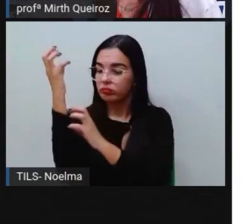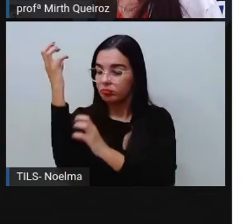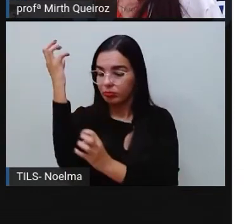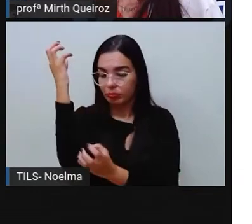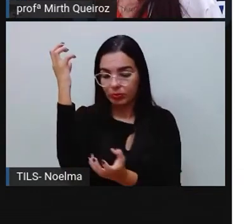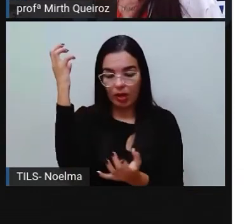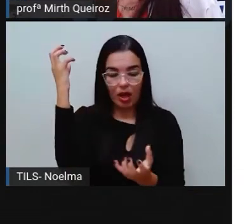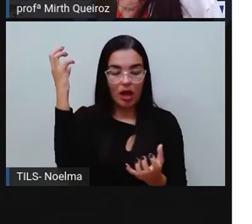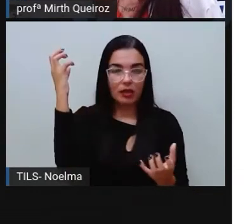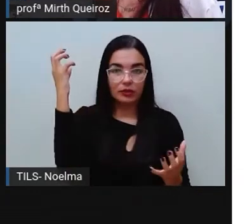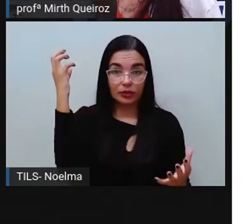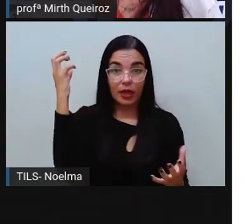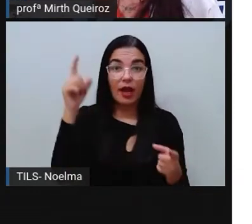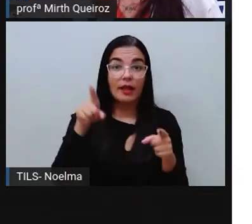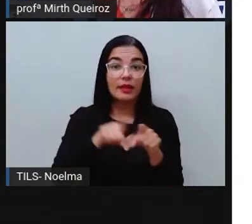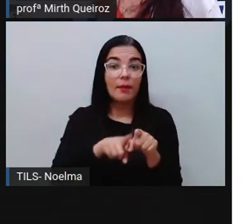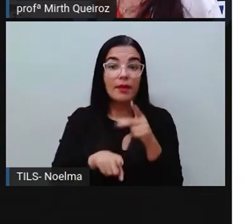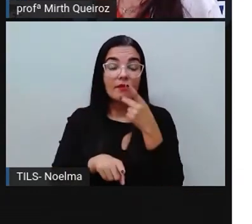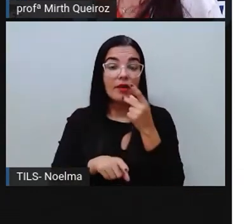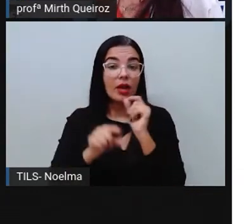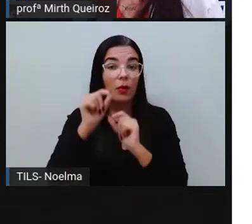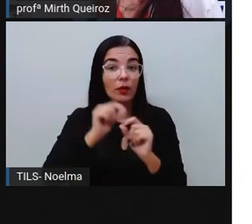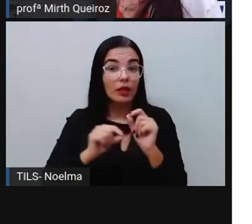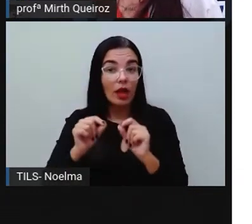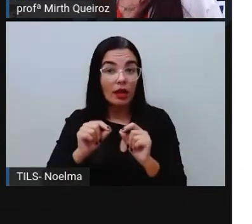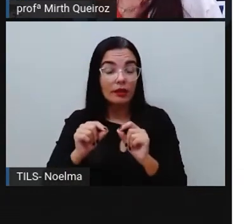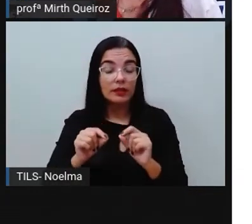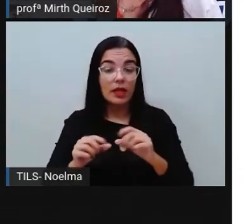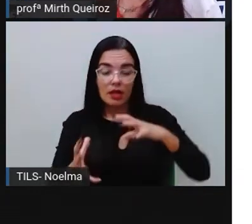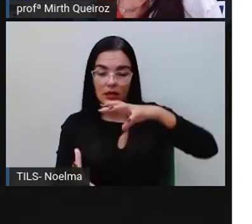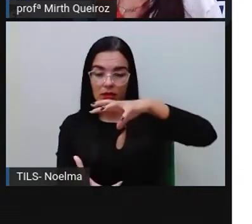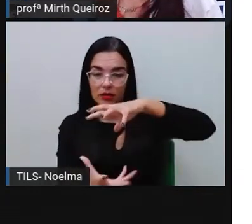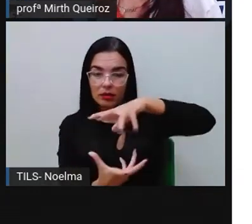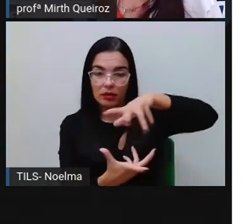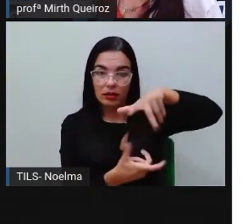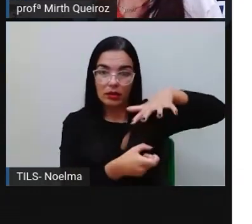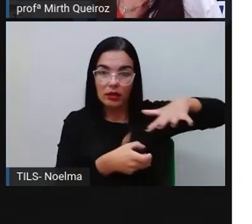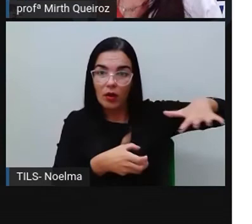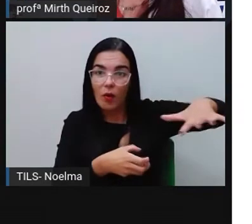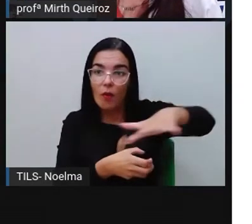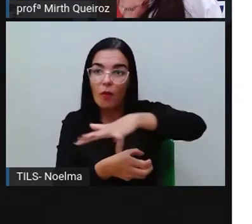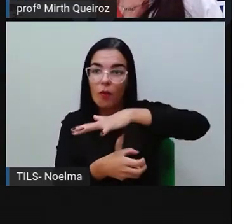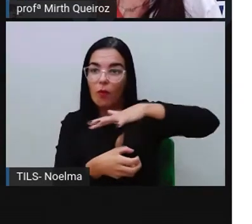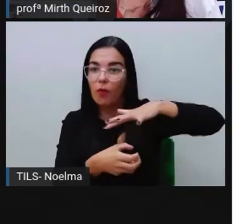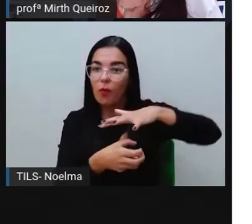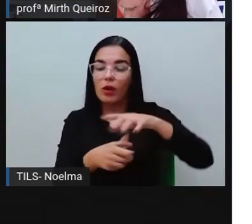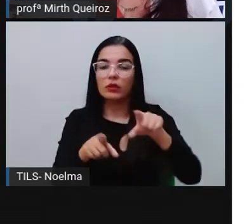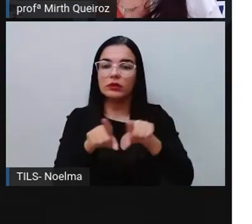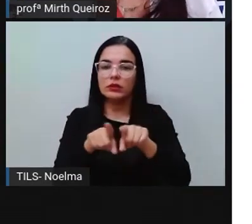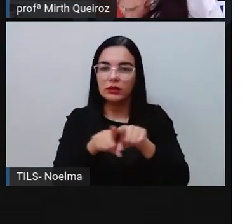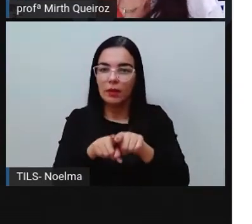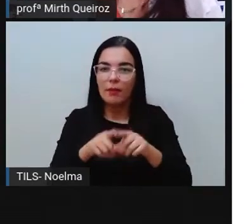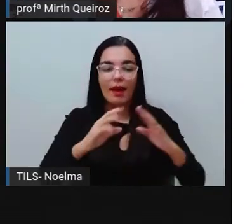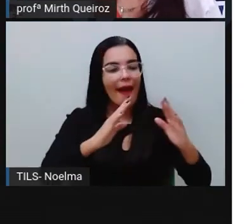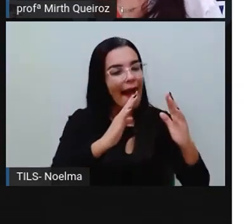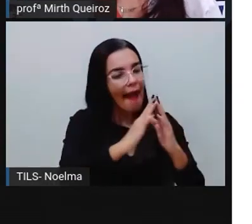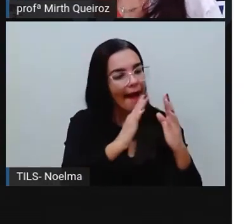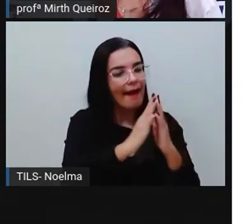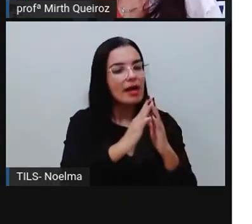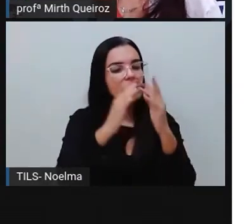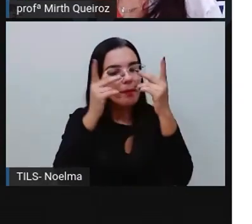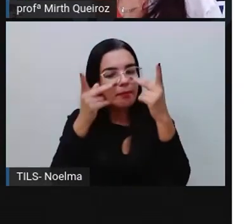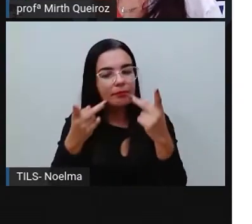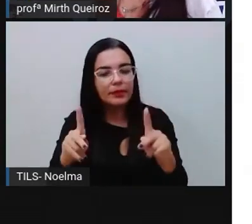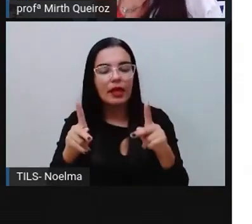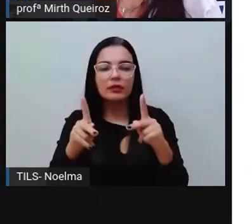falando sobre o ecossistema e nós estamos falando aí também sobre o habitat desses animais,